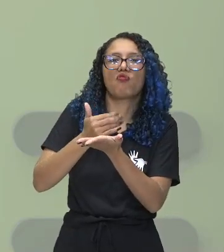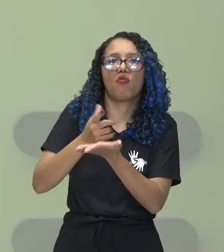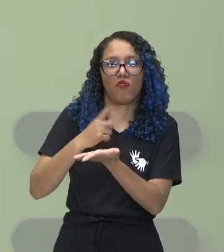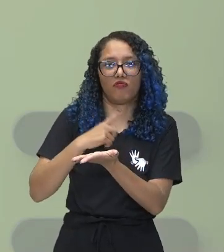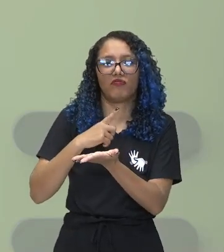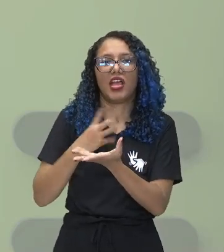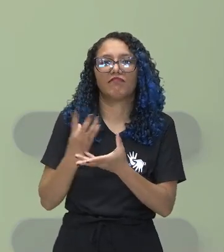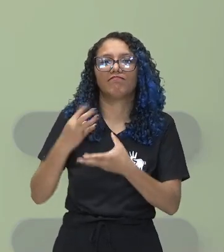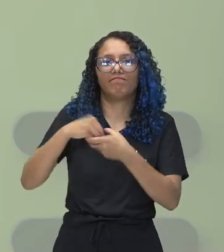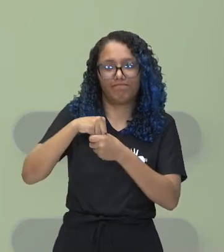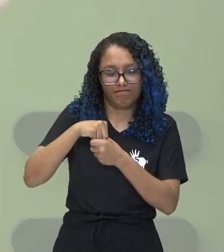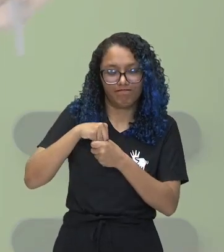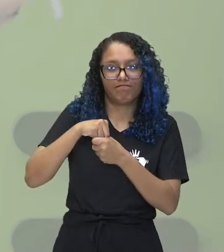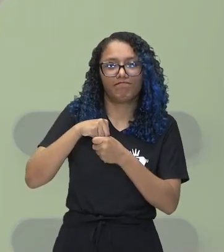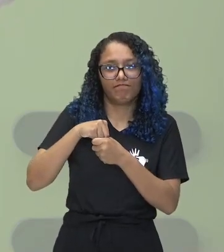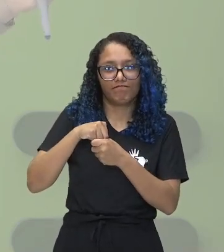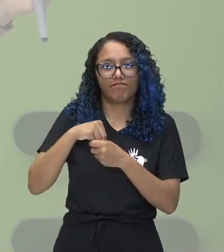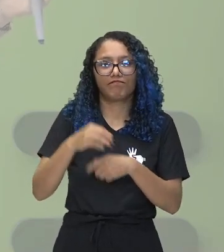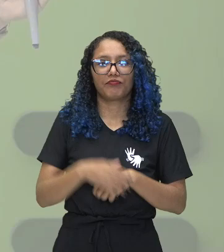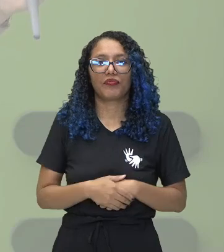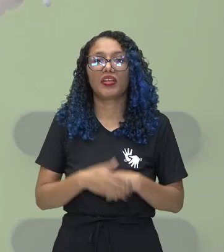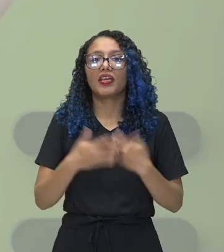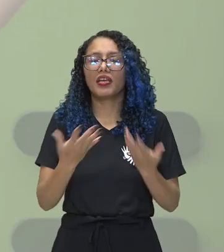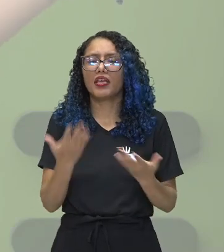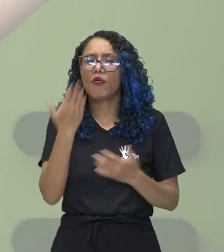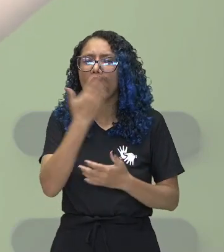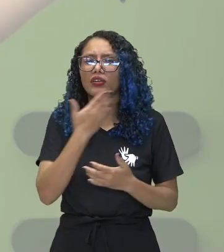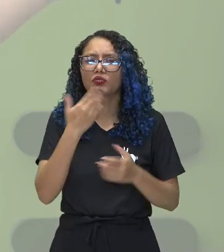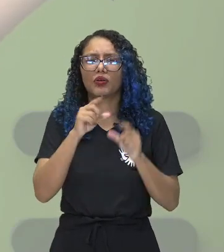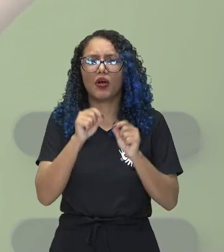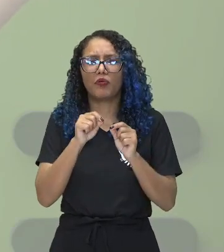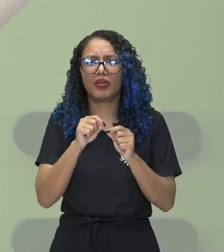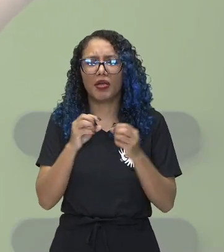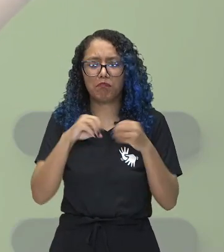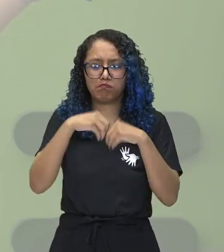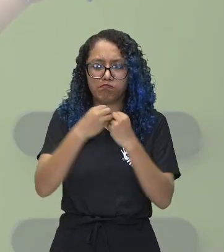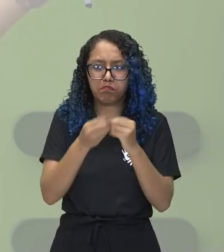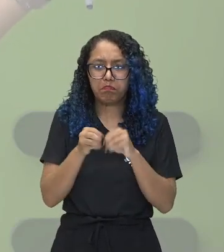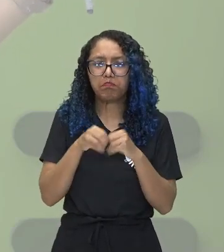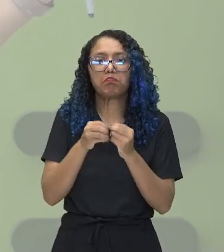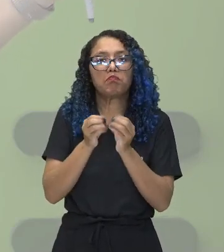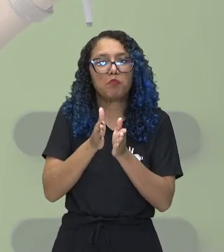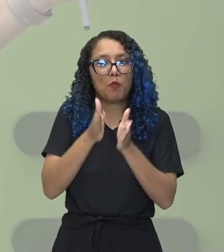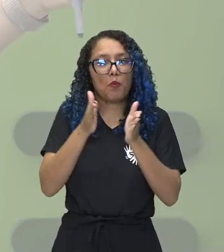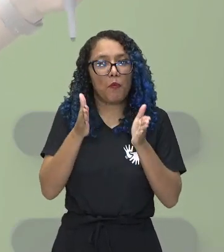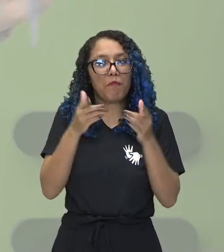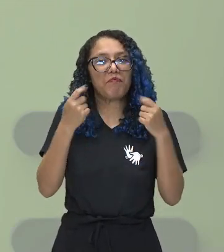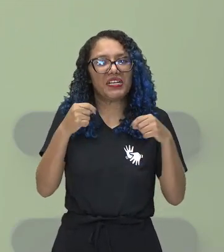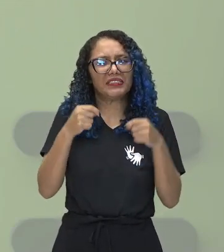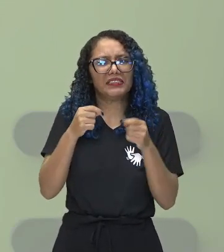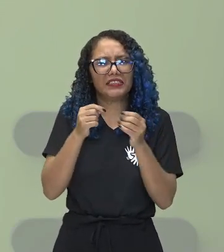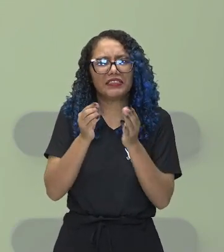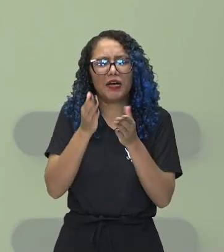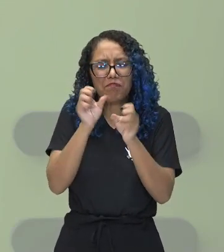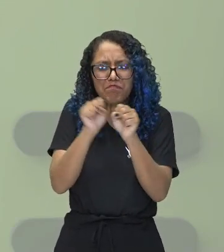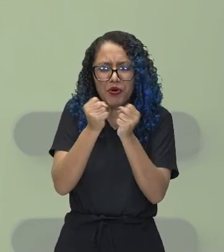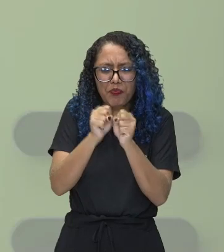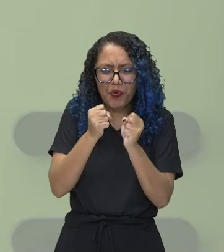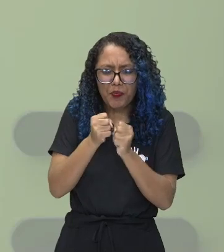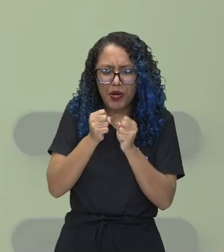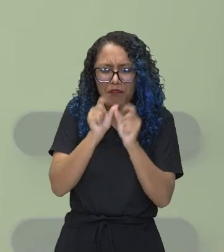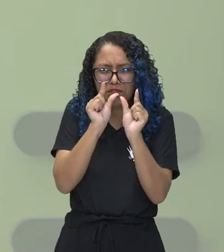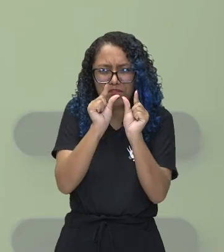bolo. E os açúcares deles são complexos, são macromoléculas. Elas precisam ser quebradas para que elas possam